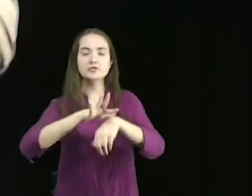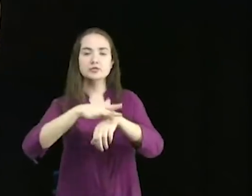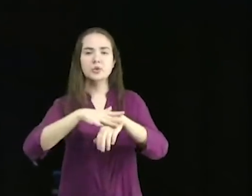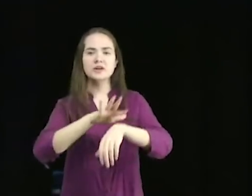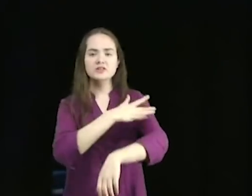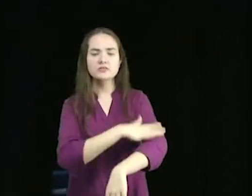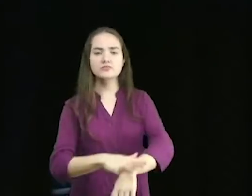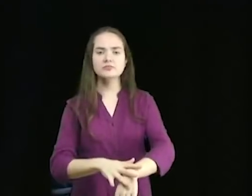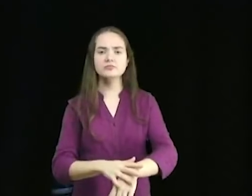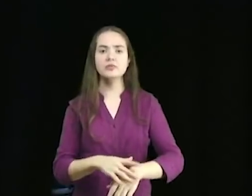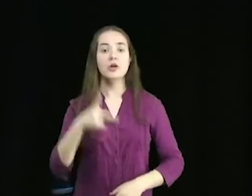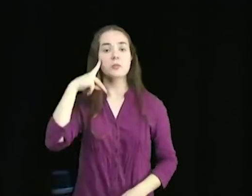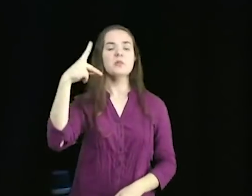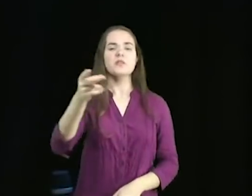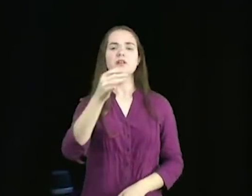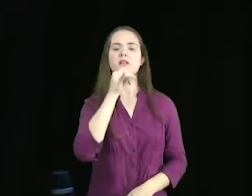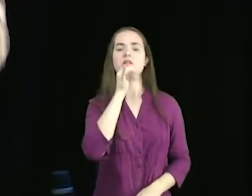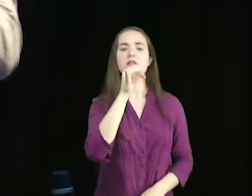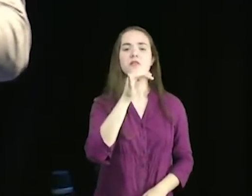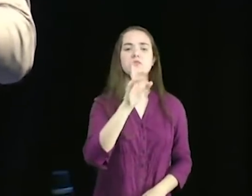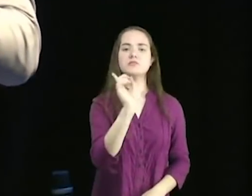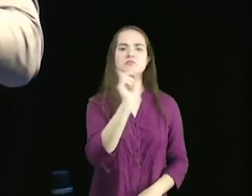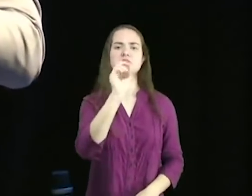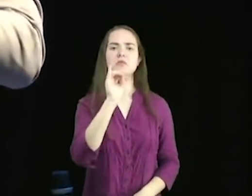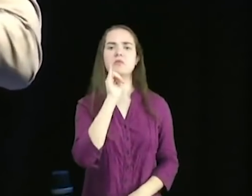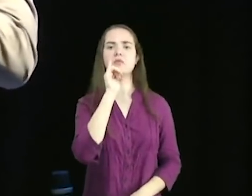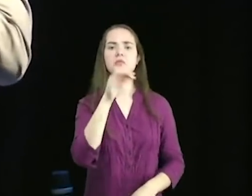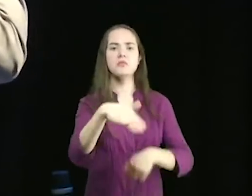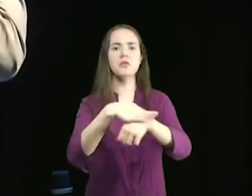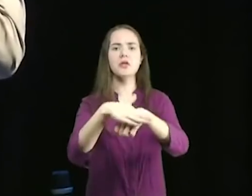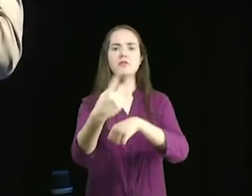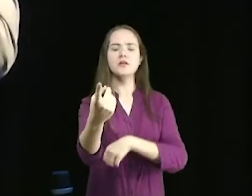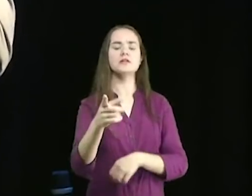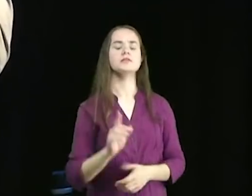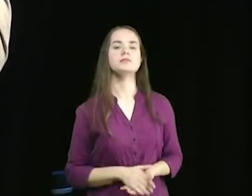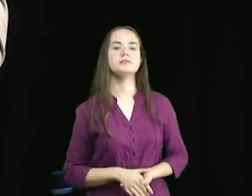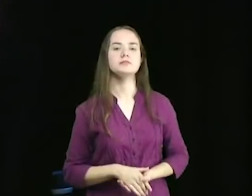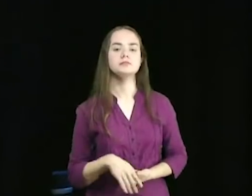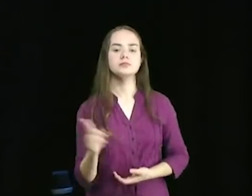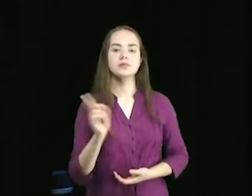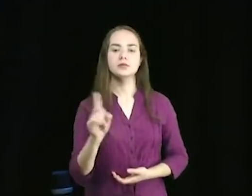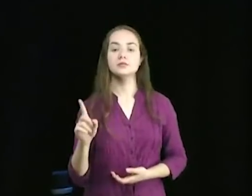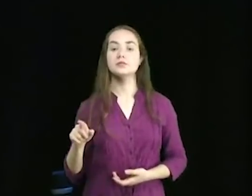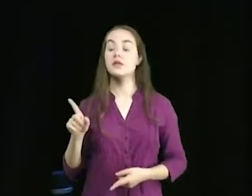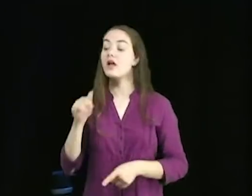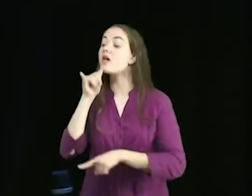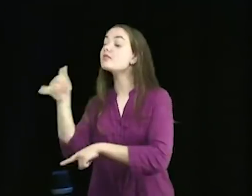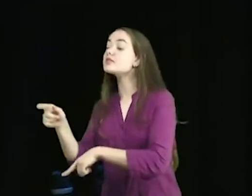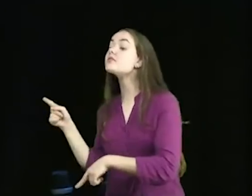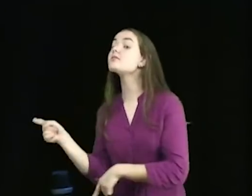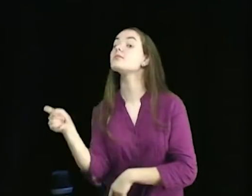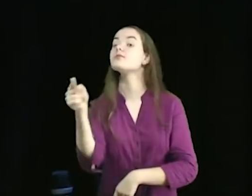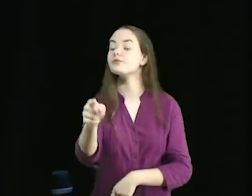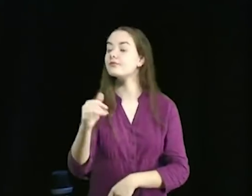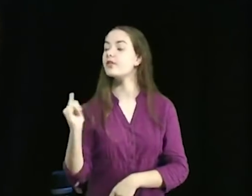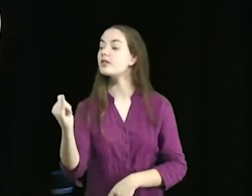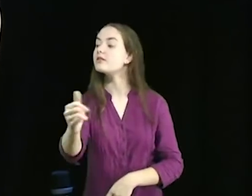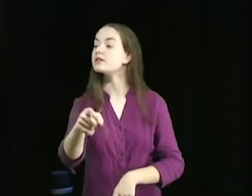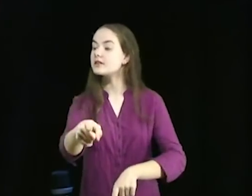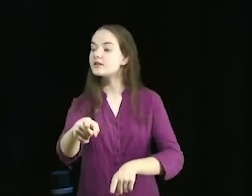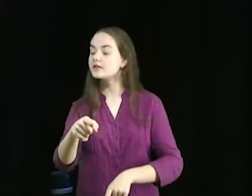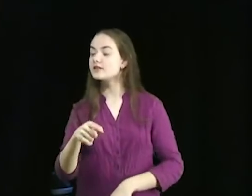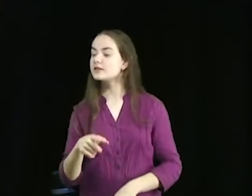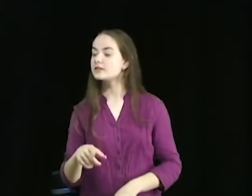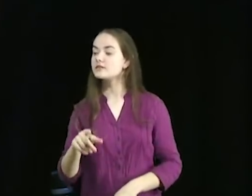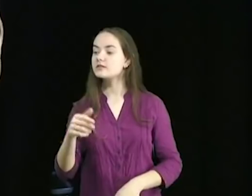nem sauda ele, eles eram inimigos, nações inimigas, fala para ele para mergulhar 7 vezes no Jordão, ele, mas